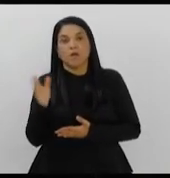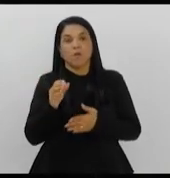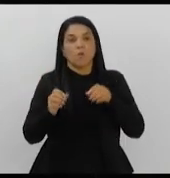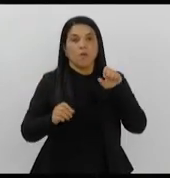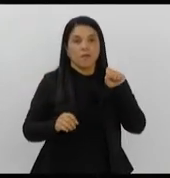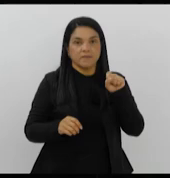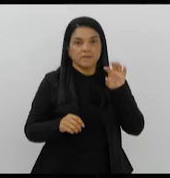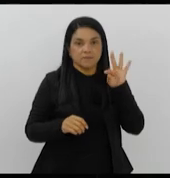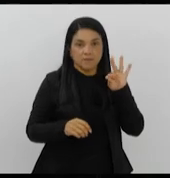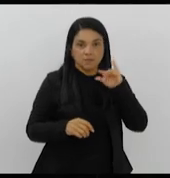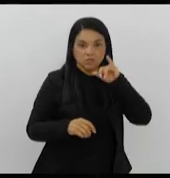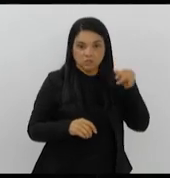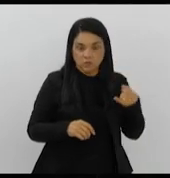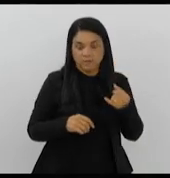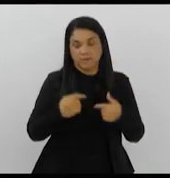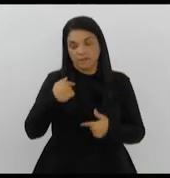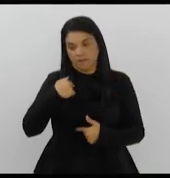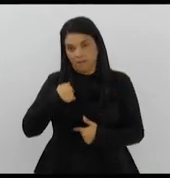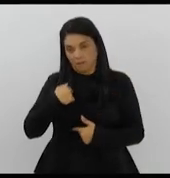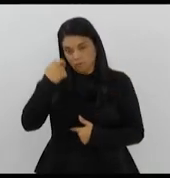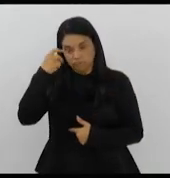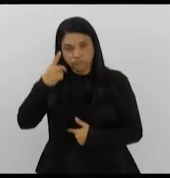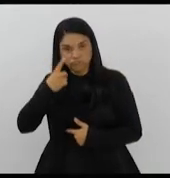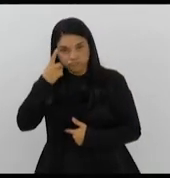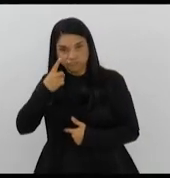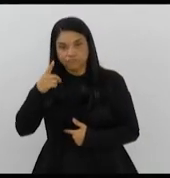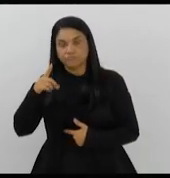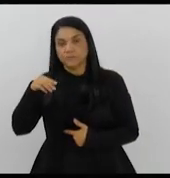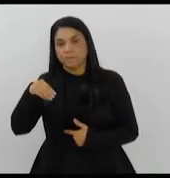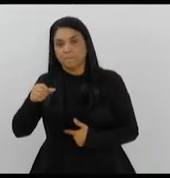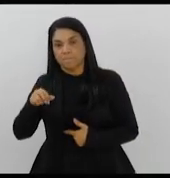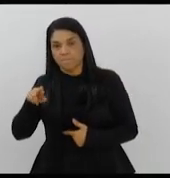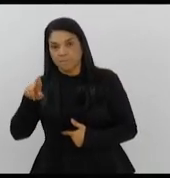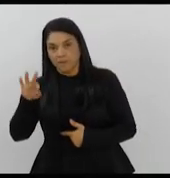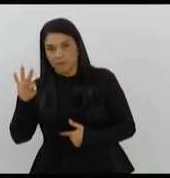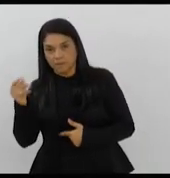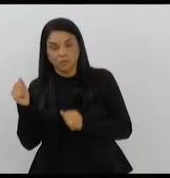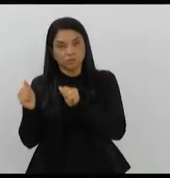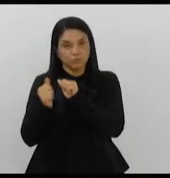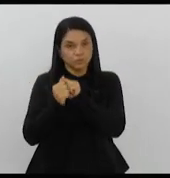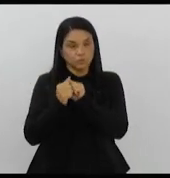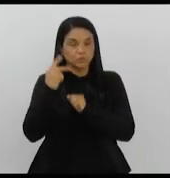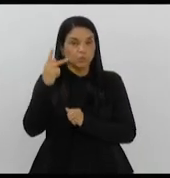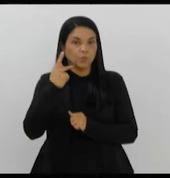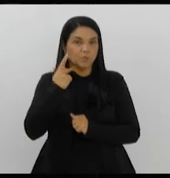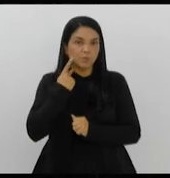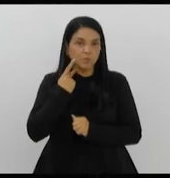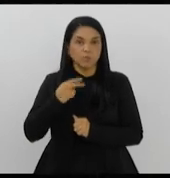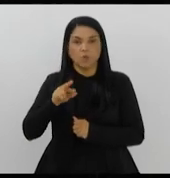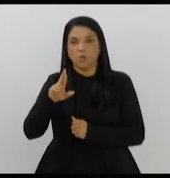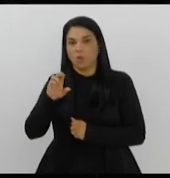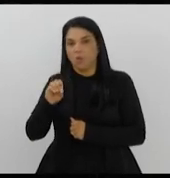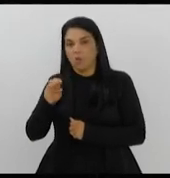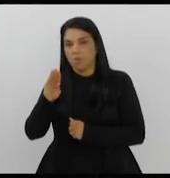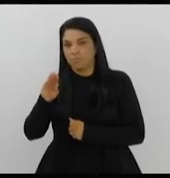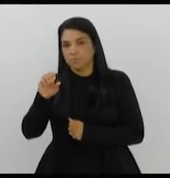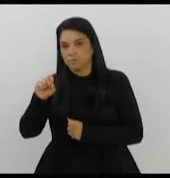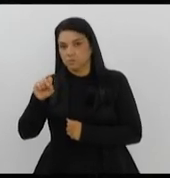Deputada Marta Rocha e eu, acompanhado do nosso procurador da Assembleia Legislativa, doutor